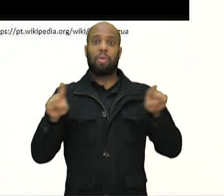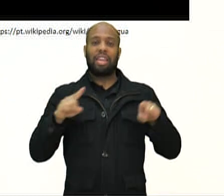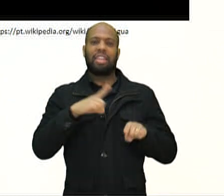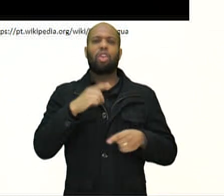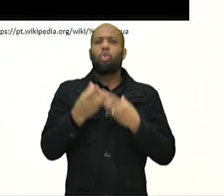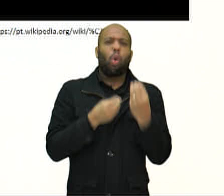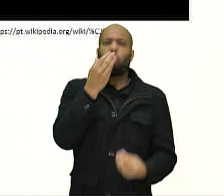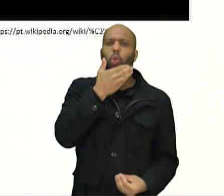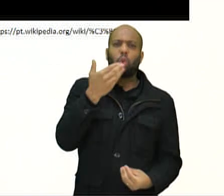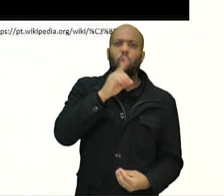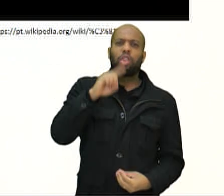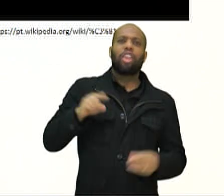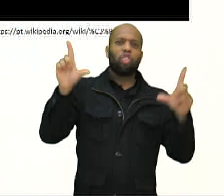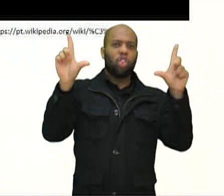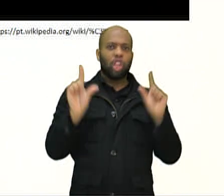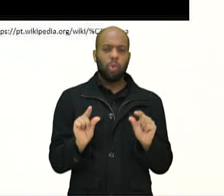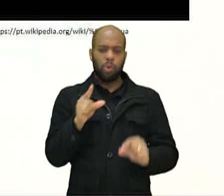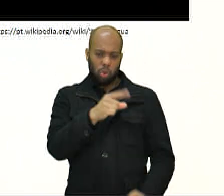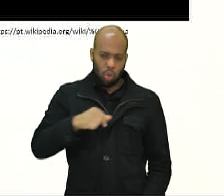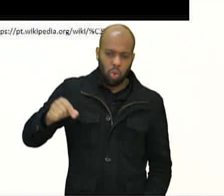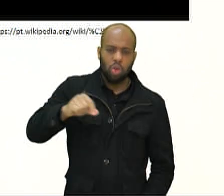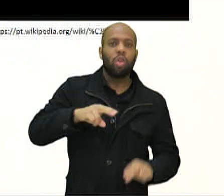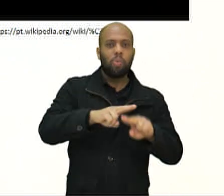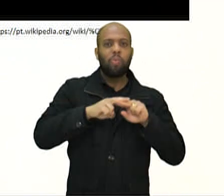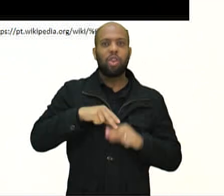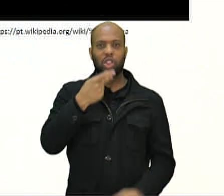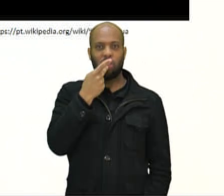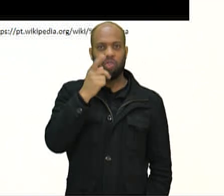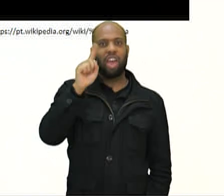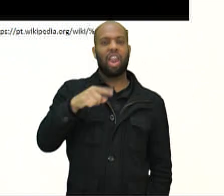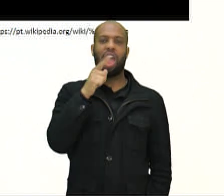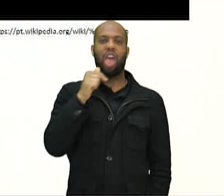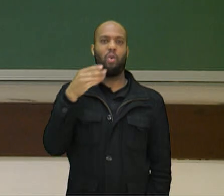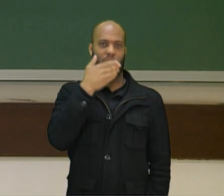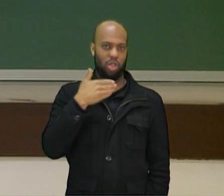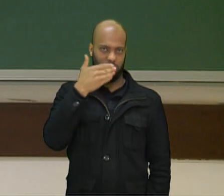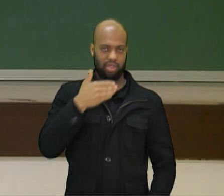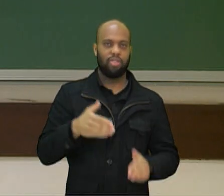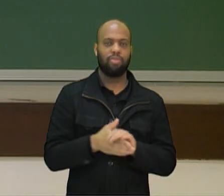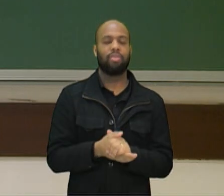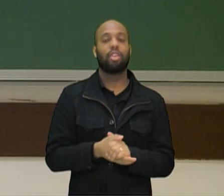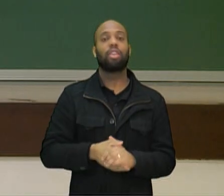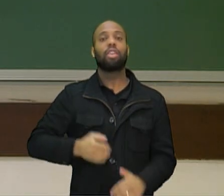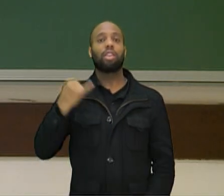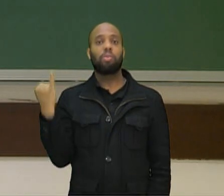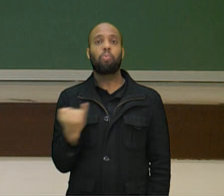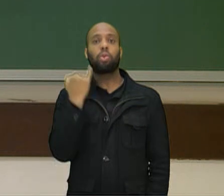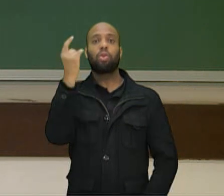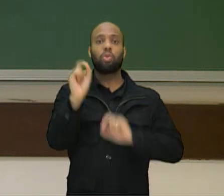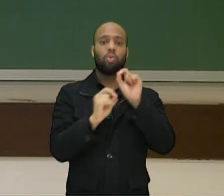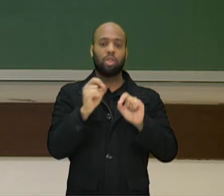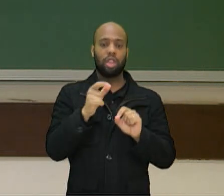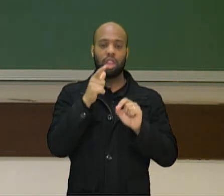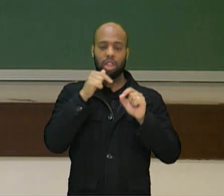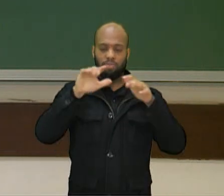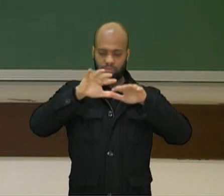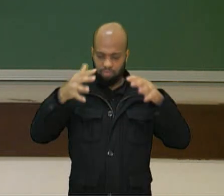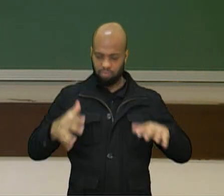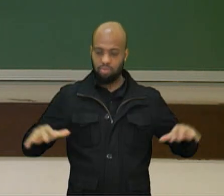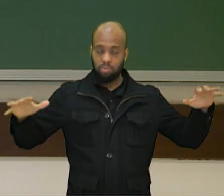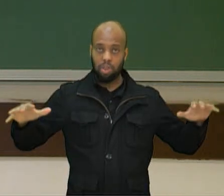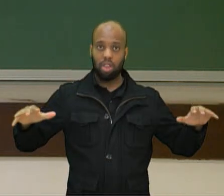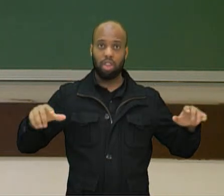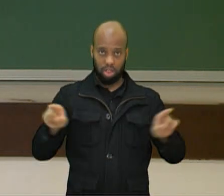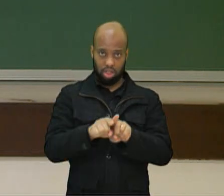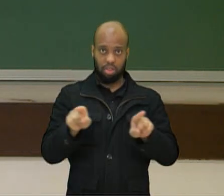sais minerais e por isso são chamados de água doce. Importante, que a água dos mares e oceanos ela tem